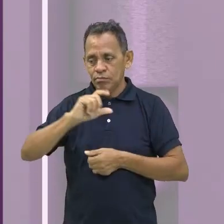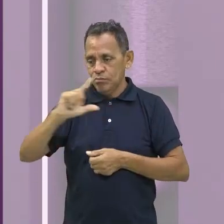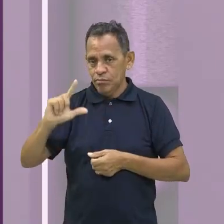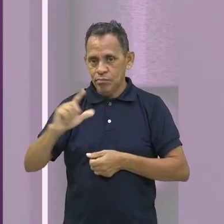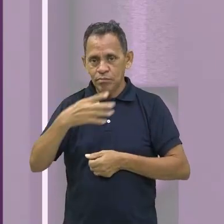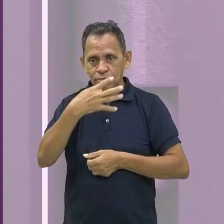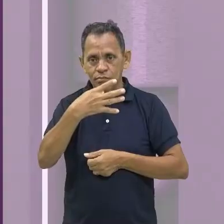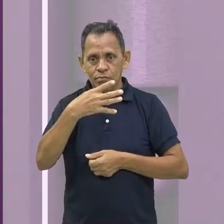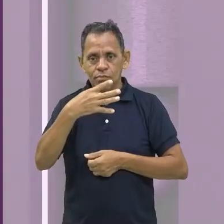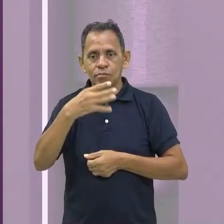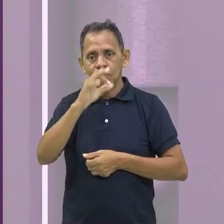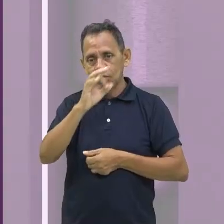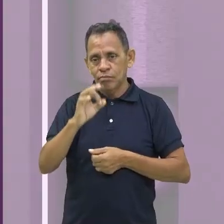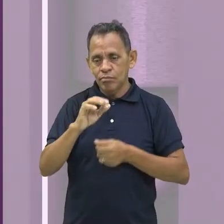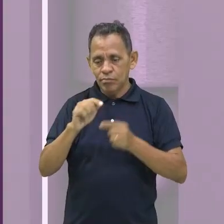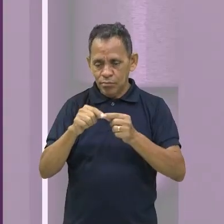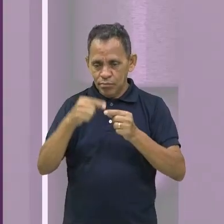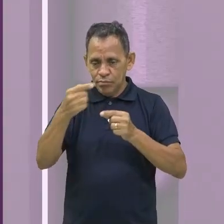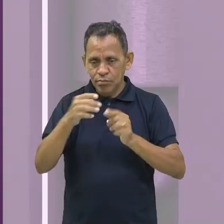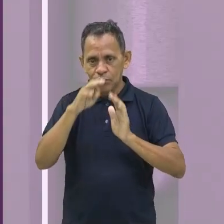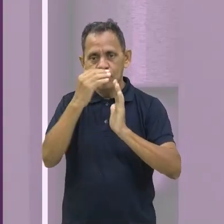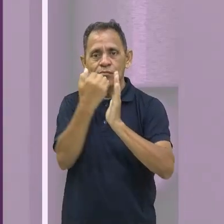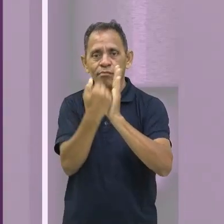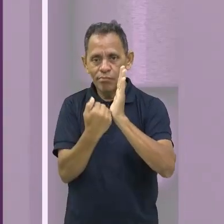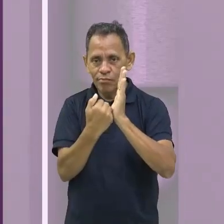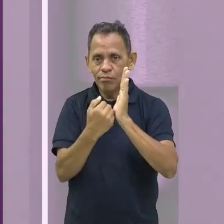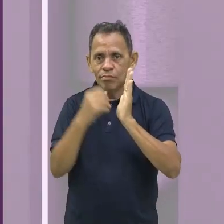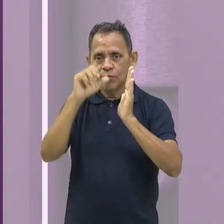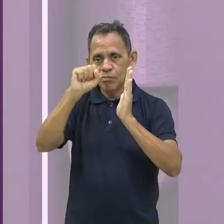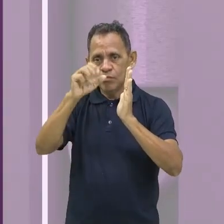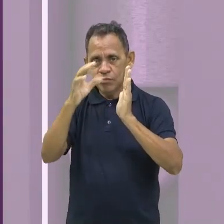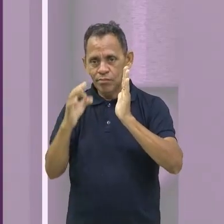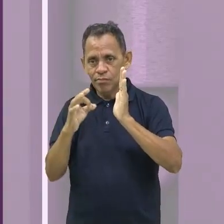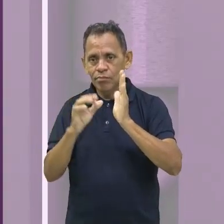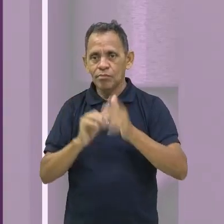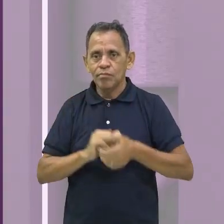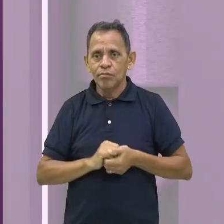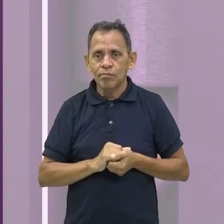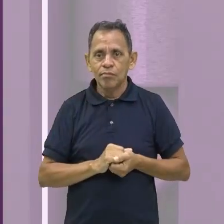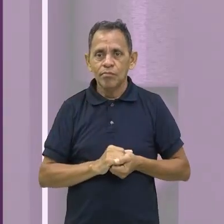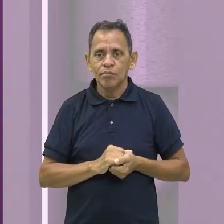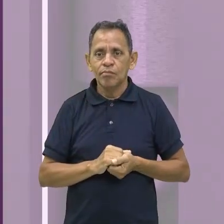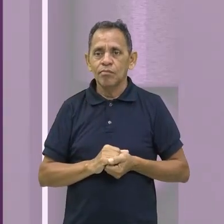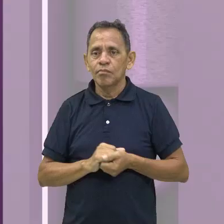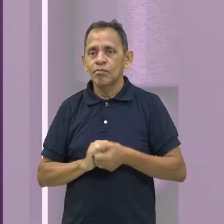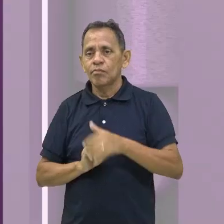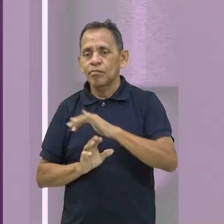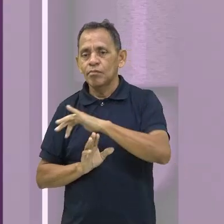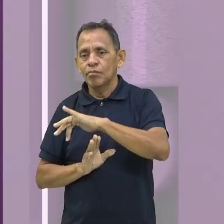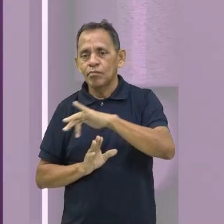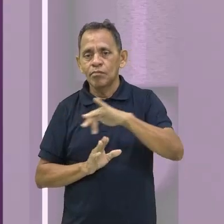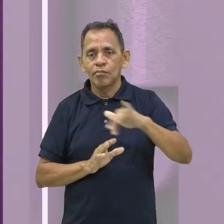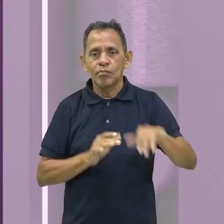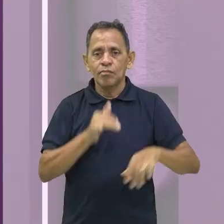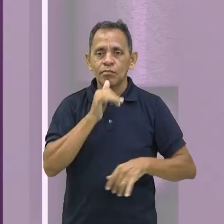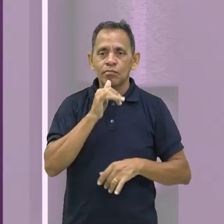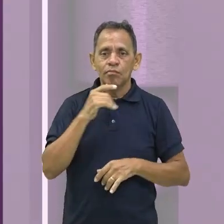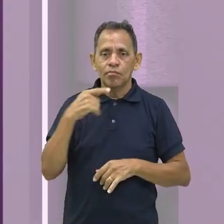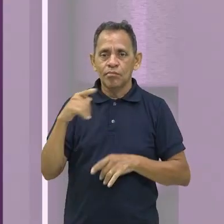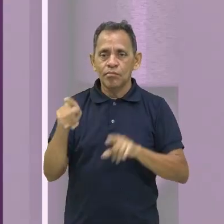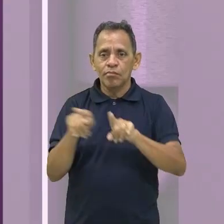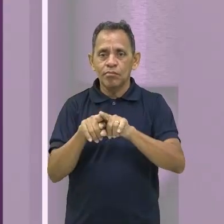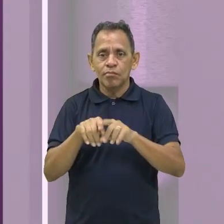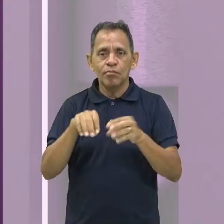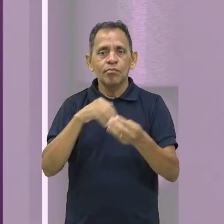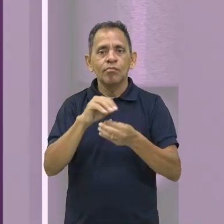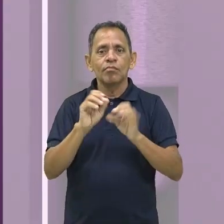4% e depois um desconto de 8%. Tá bom? Bom, bora continuar porque tem mais uma questão ainda para a gente fazer que também envolve a